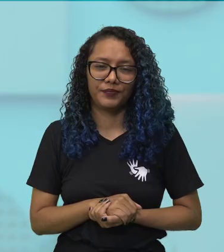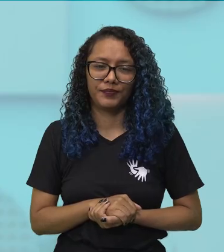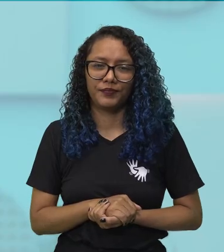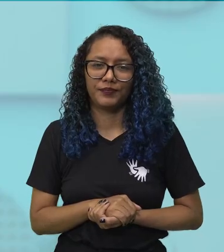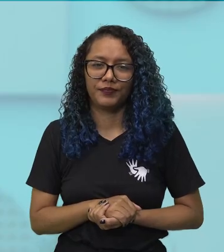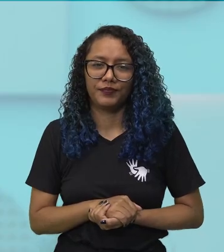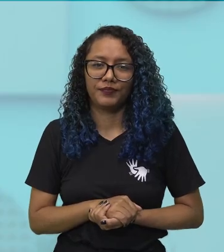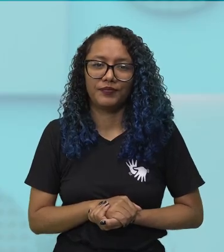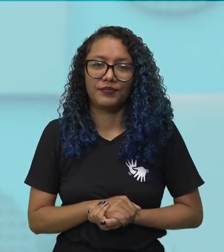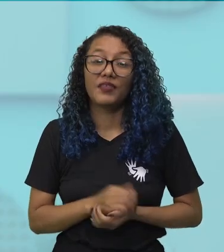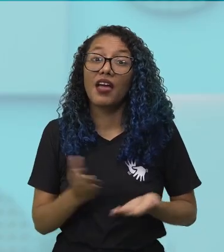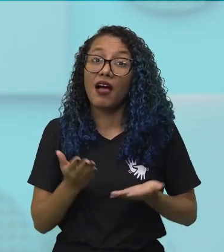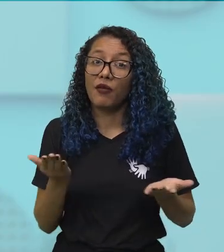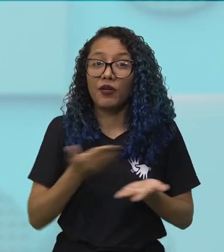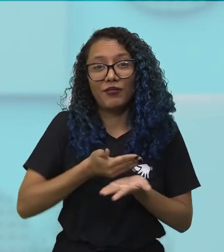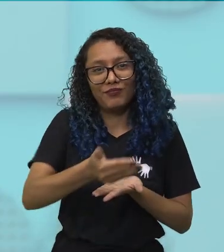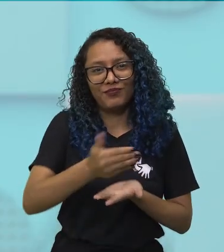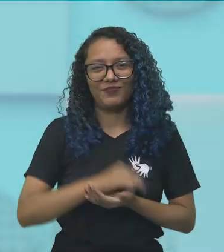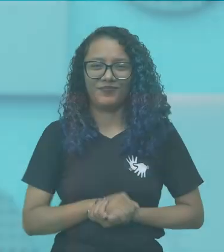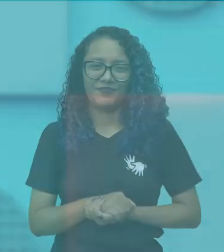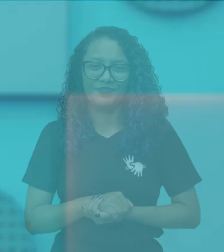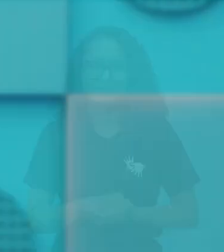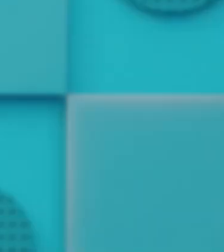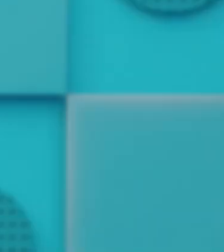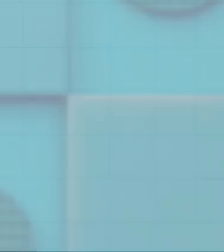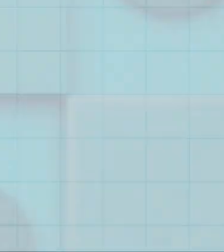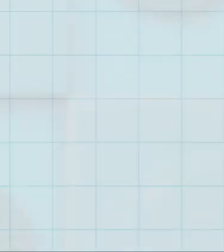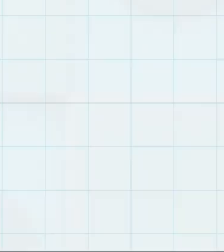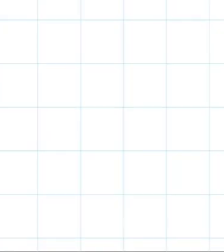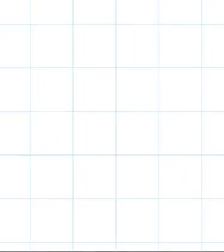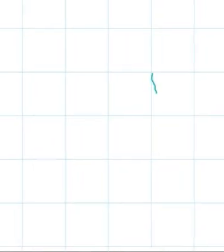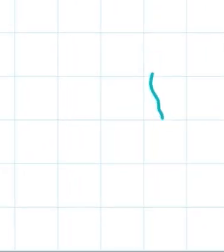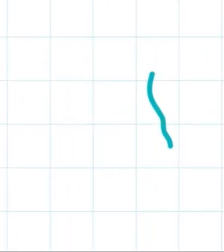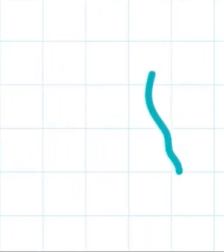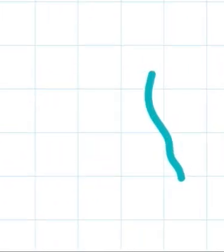textual. Então, vamos para a nossa aula.